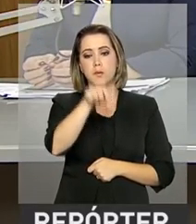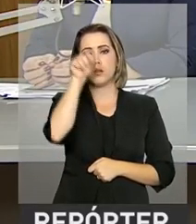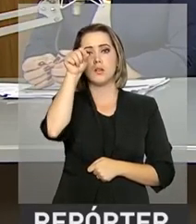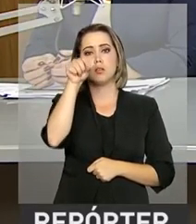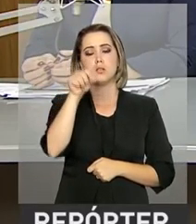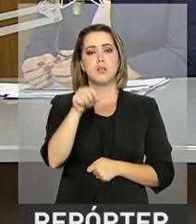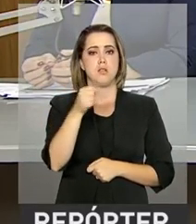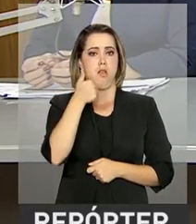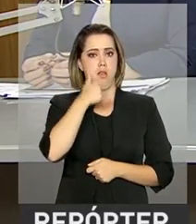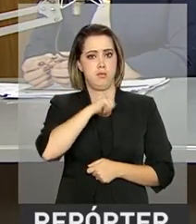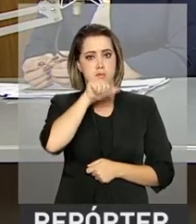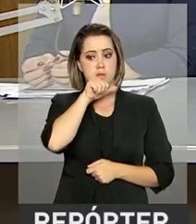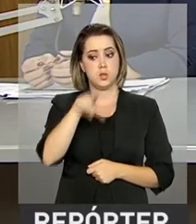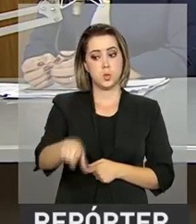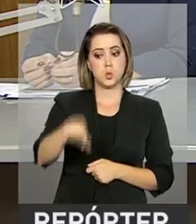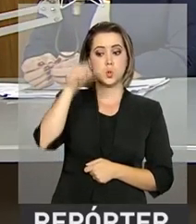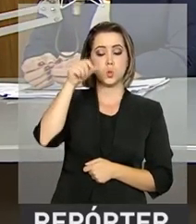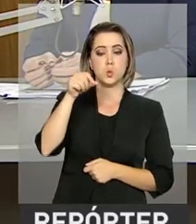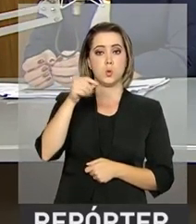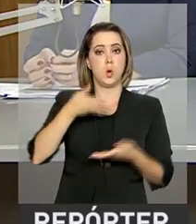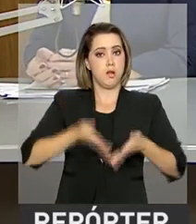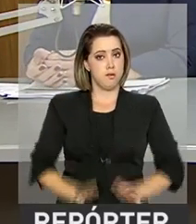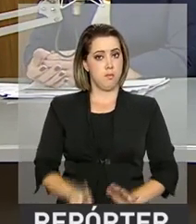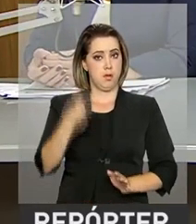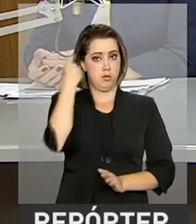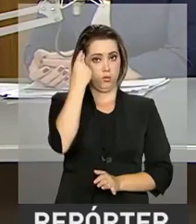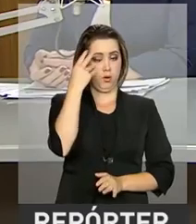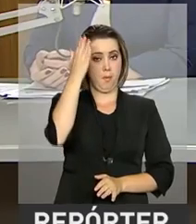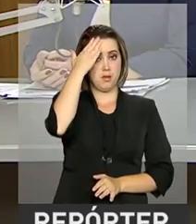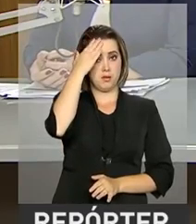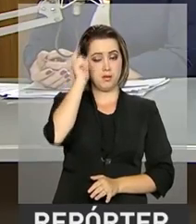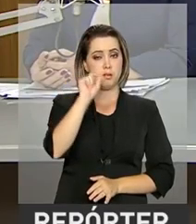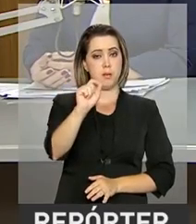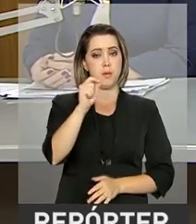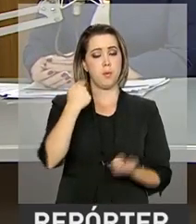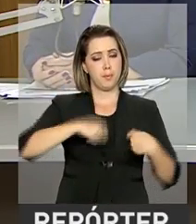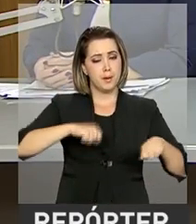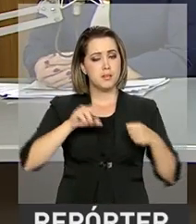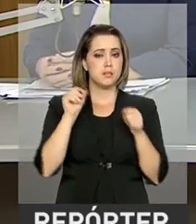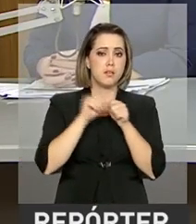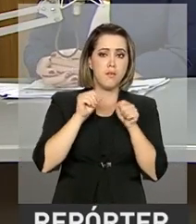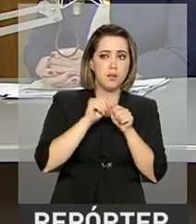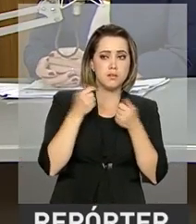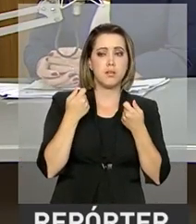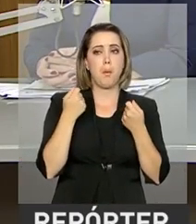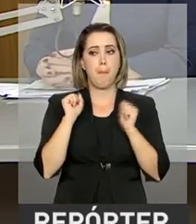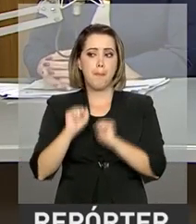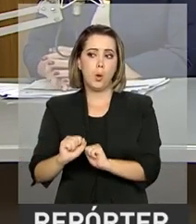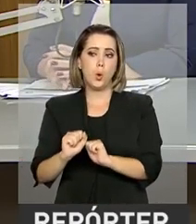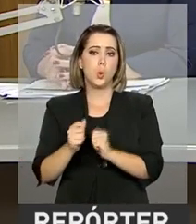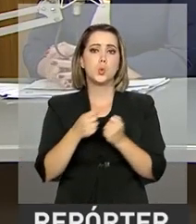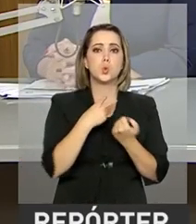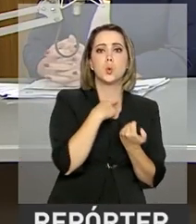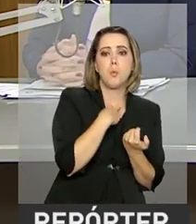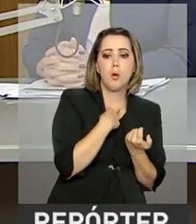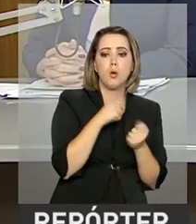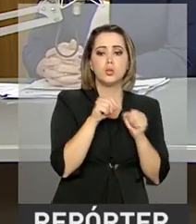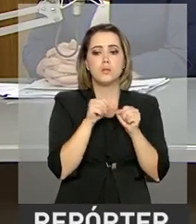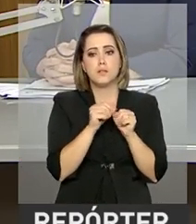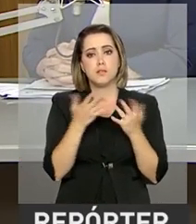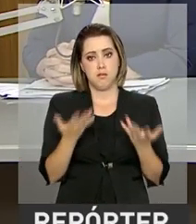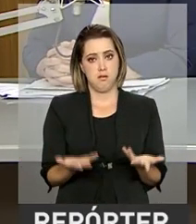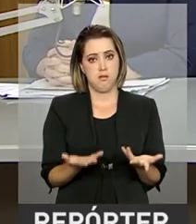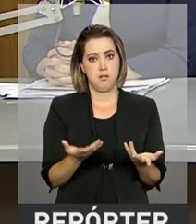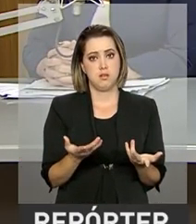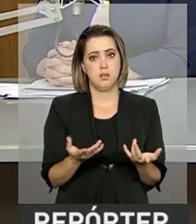as mulheres que optarem pelo parto normal, saberão quais procedimentos são recomendados, quais procedimentos não são recomendados,